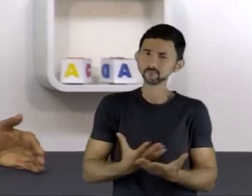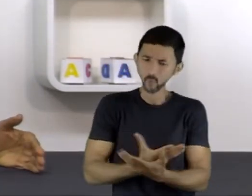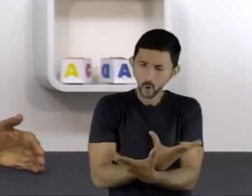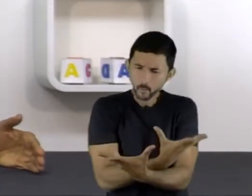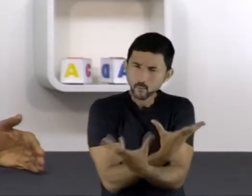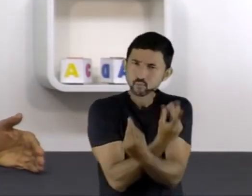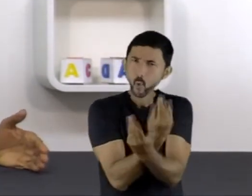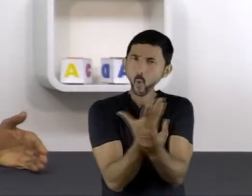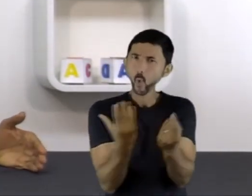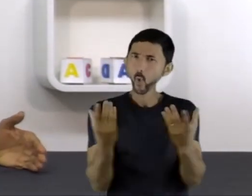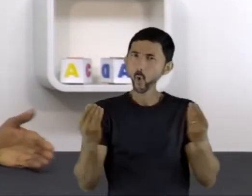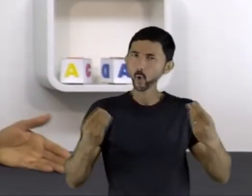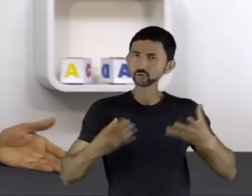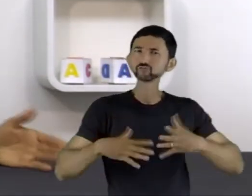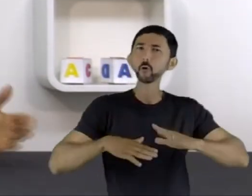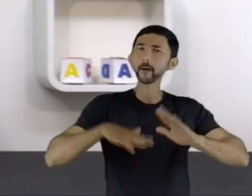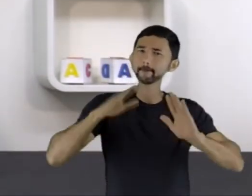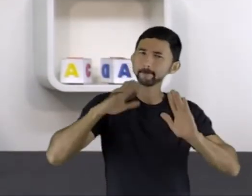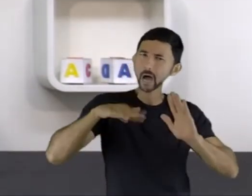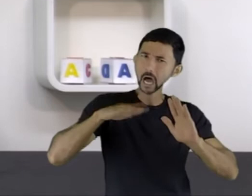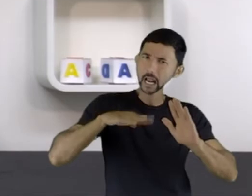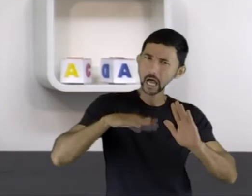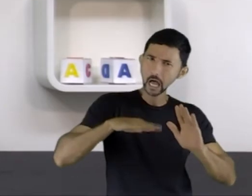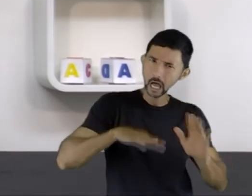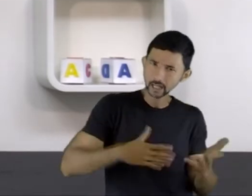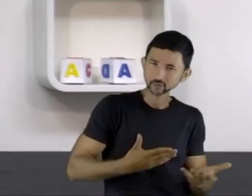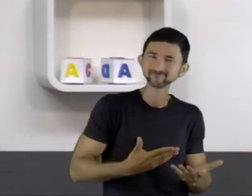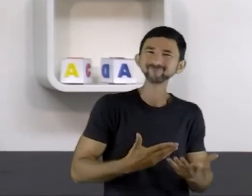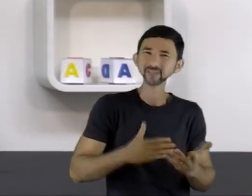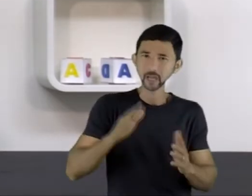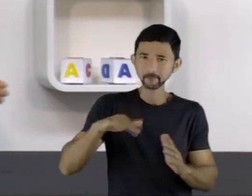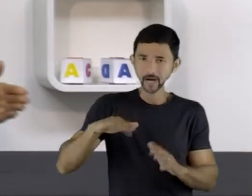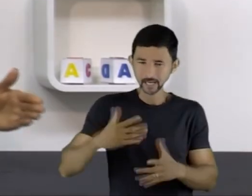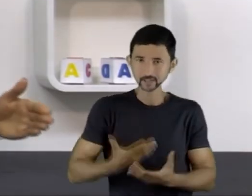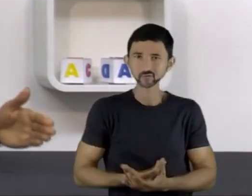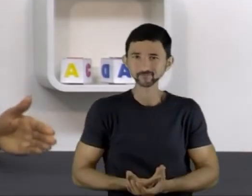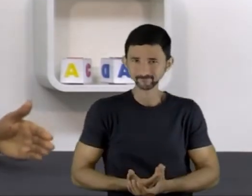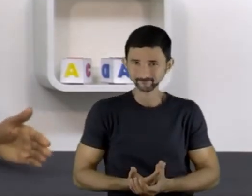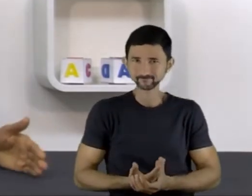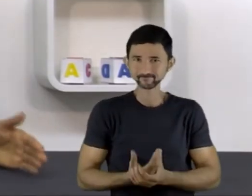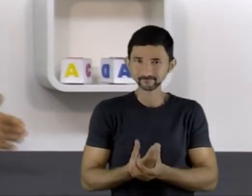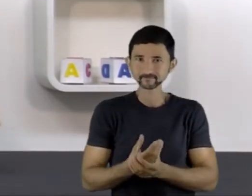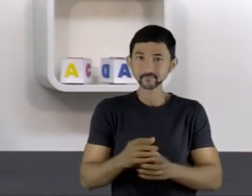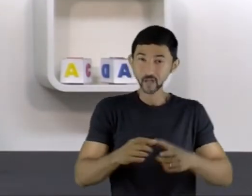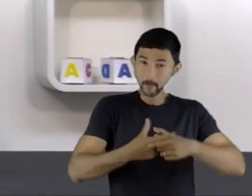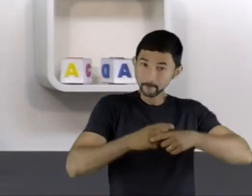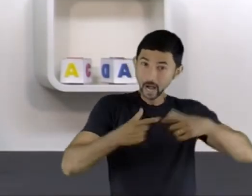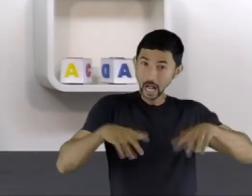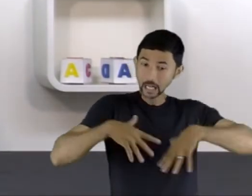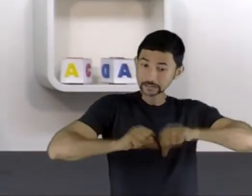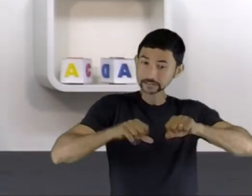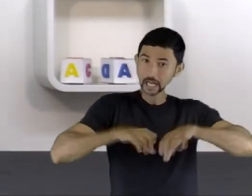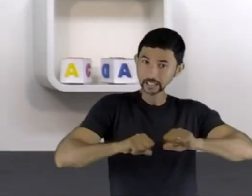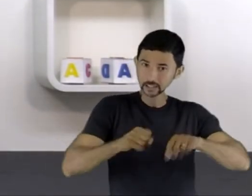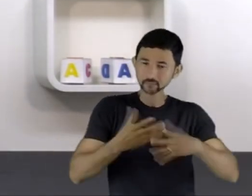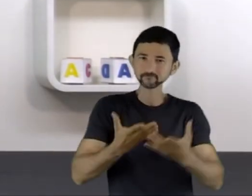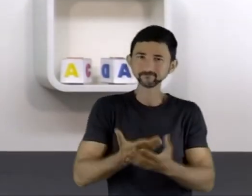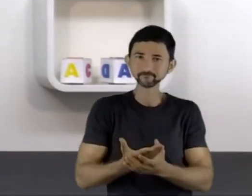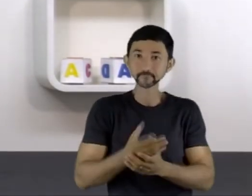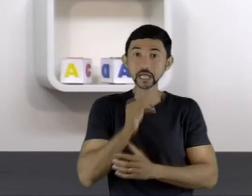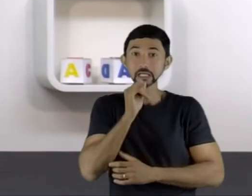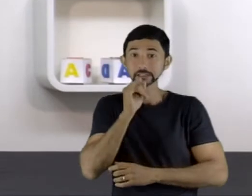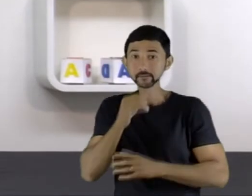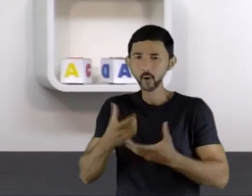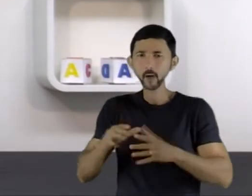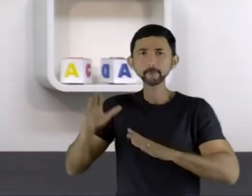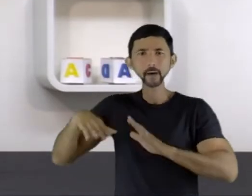safra, tá barato, é R$5, é R$6, é R$7, é R$10. Quanto mais açaí tem, mais barato fica. Quanto menos